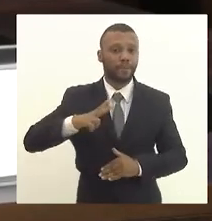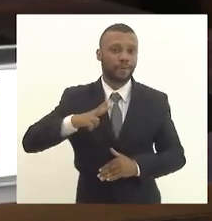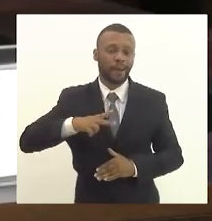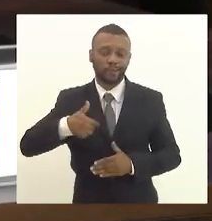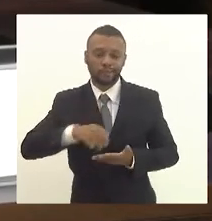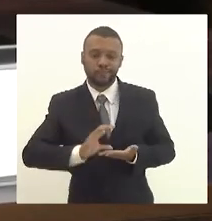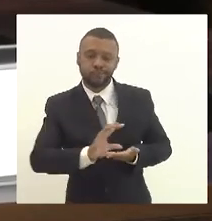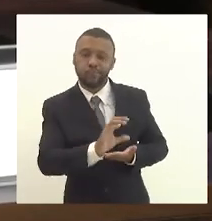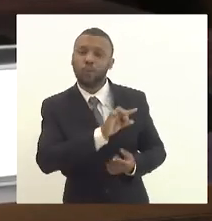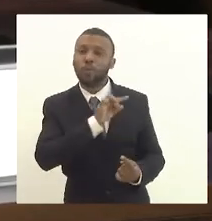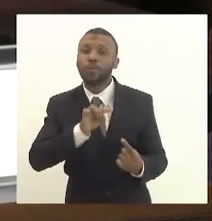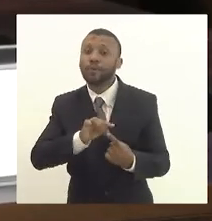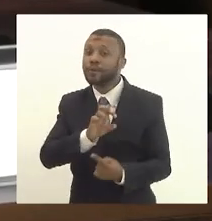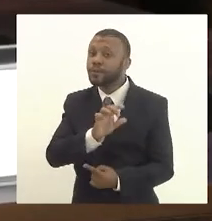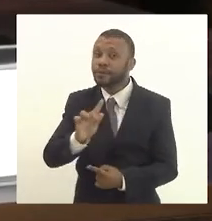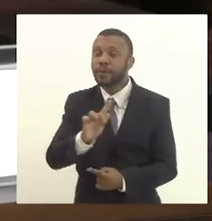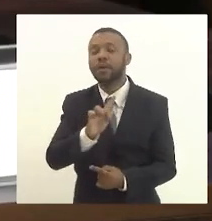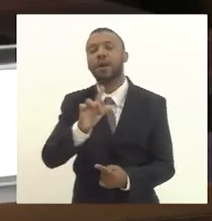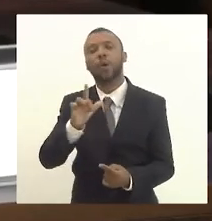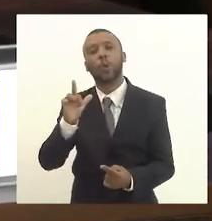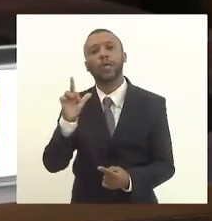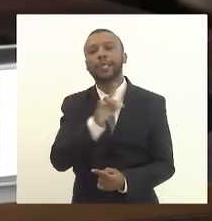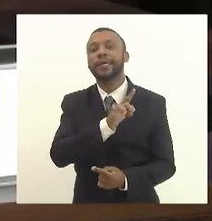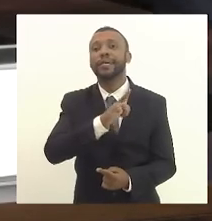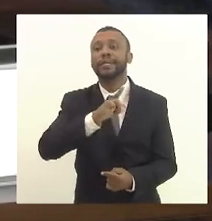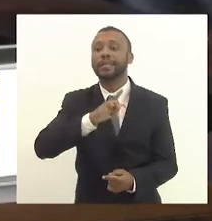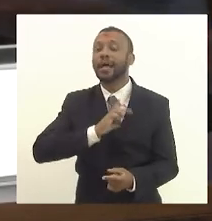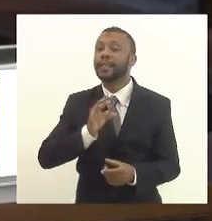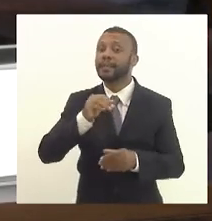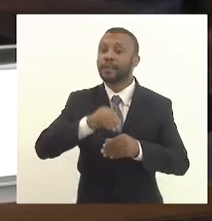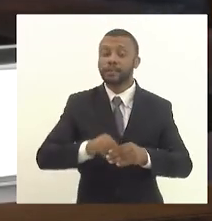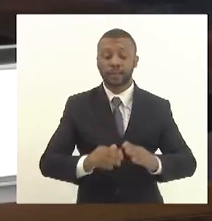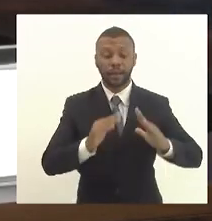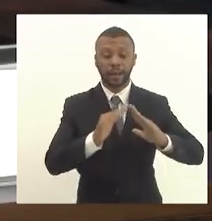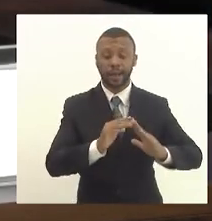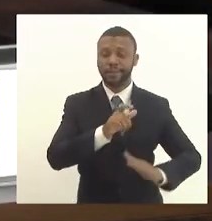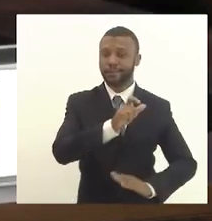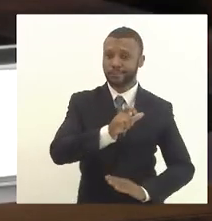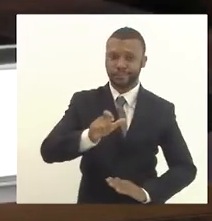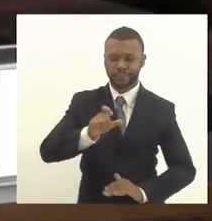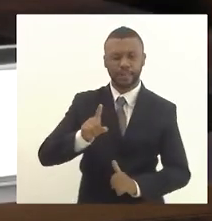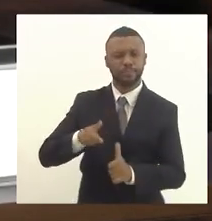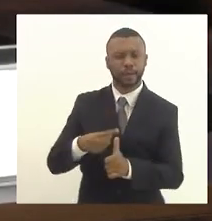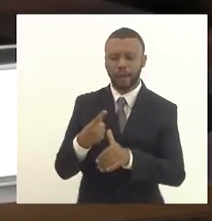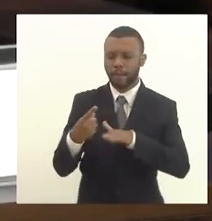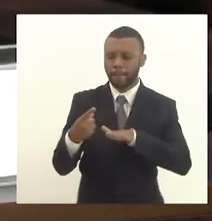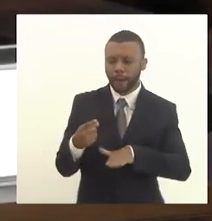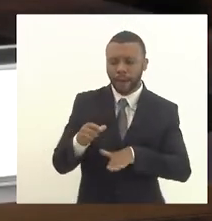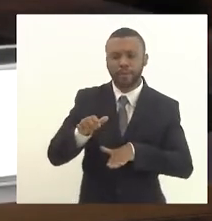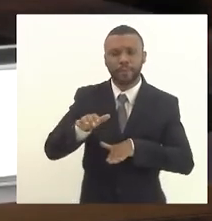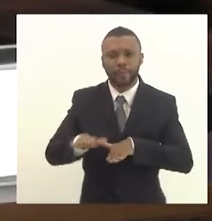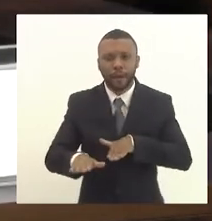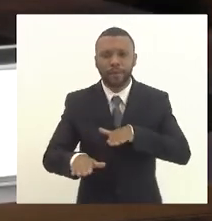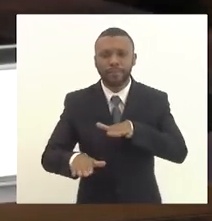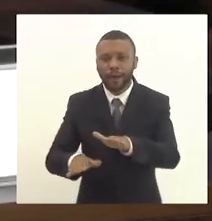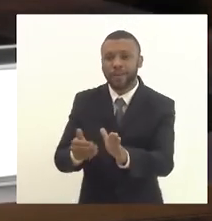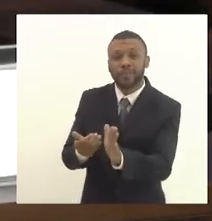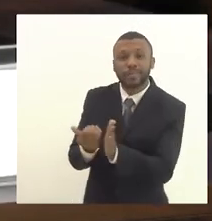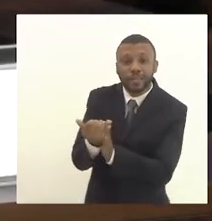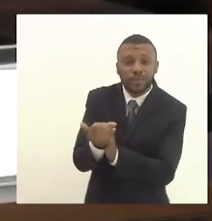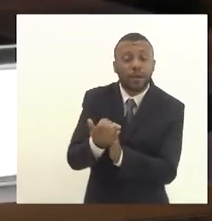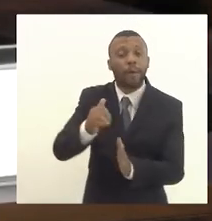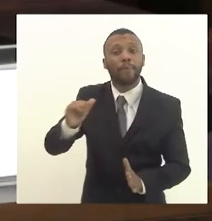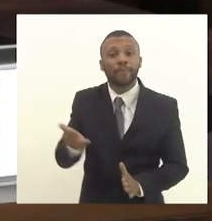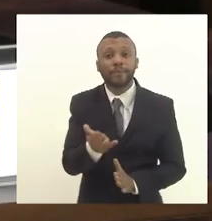para que o 5G chegue até a casa das pessoas. Então, a gente vai falar muito desses primeiros passos, aproveitando também o que todos aqui trouxeram sobre